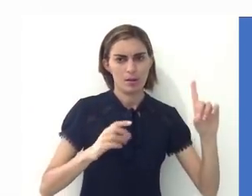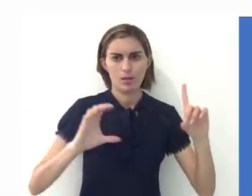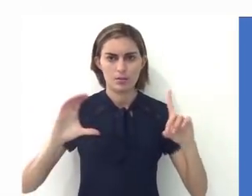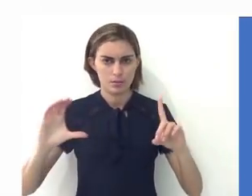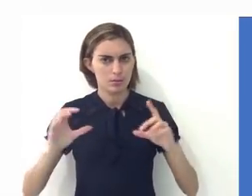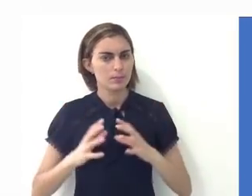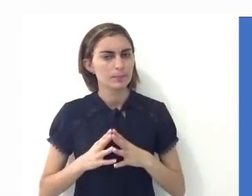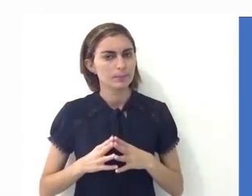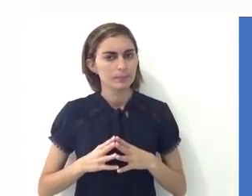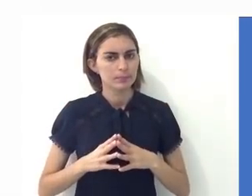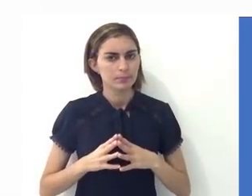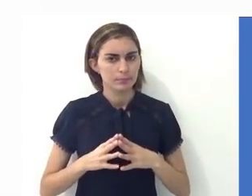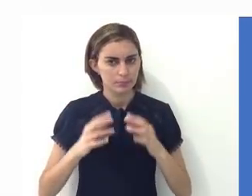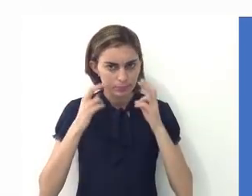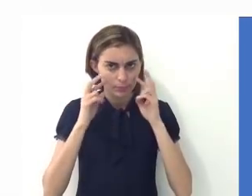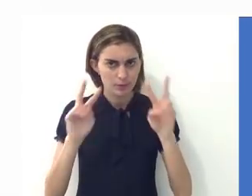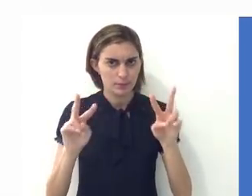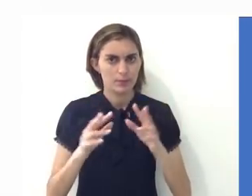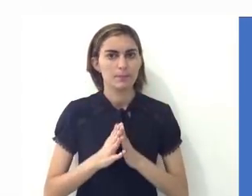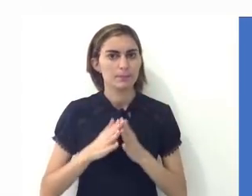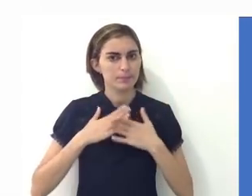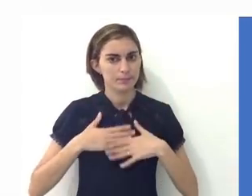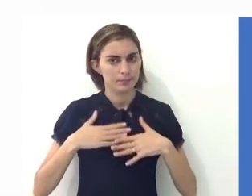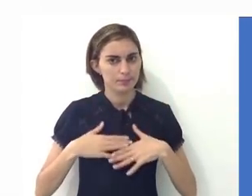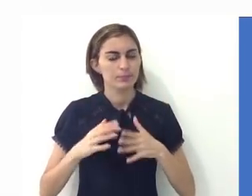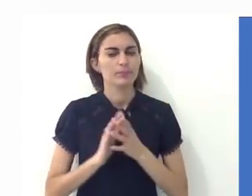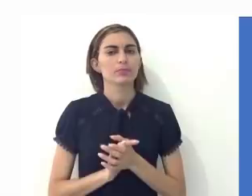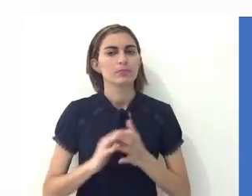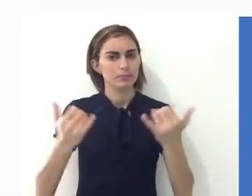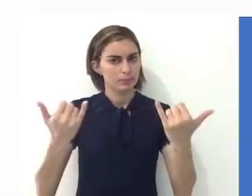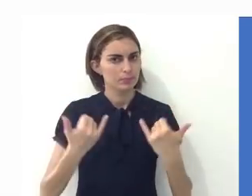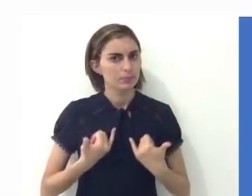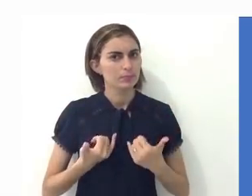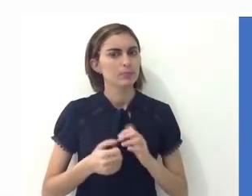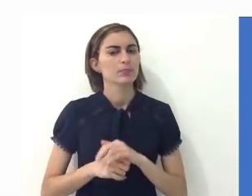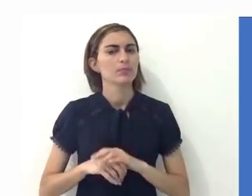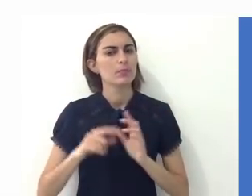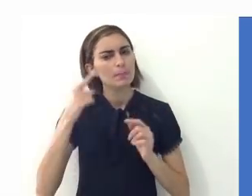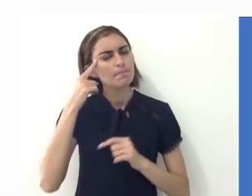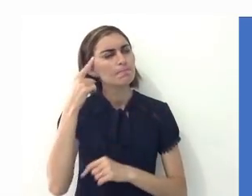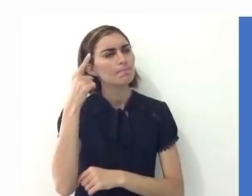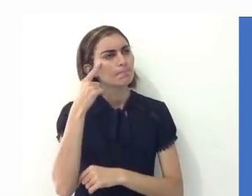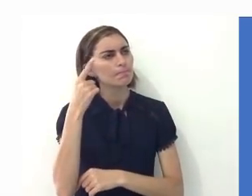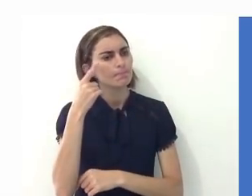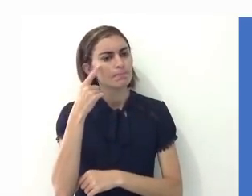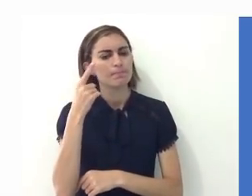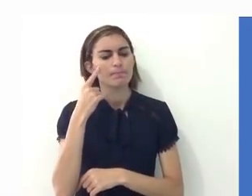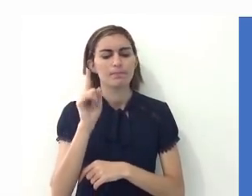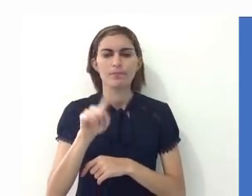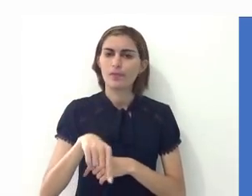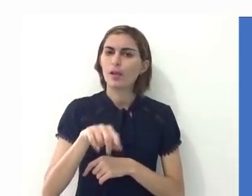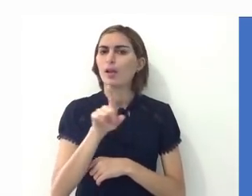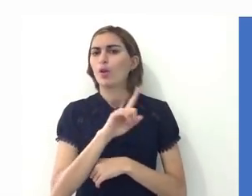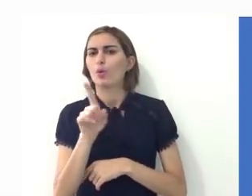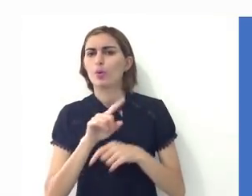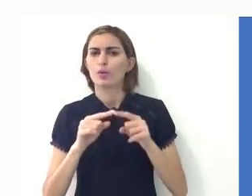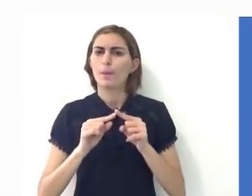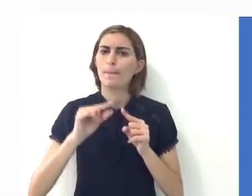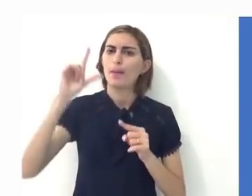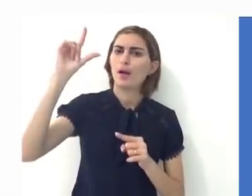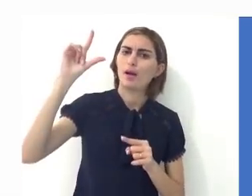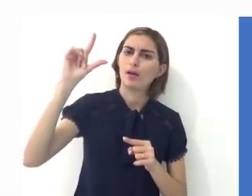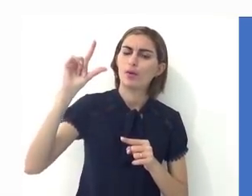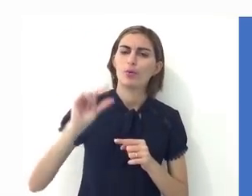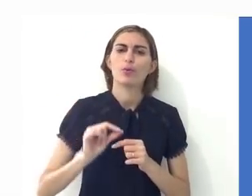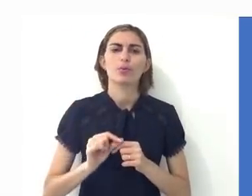o segmento BC. Olha aí com calma direitinho e me diz, ou pensa aí, olha, é